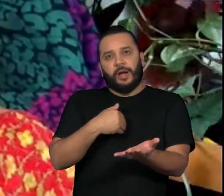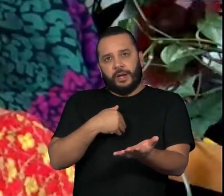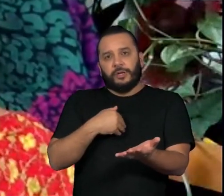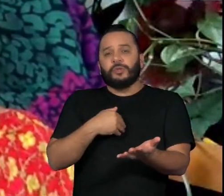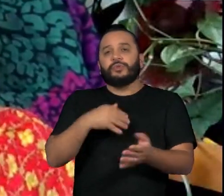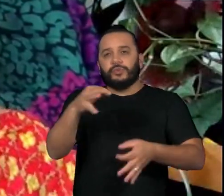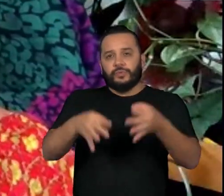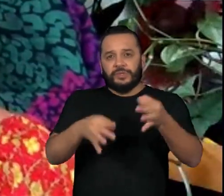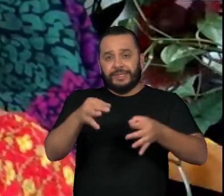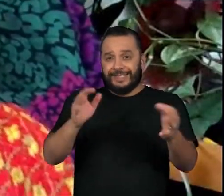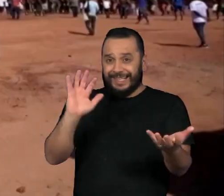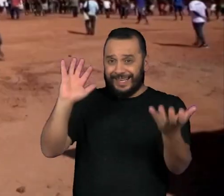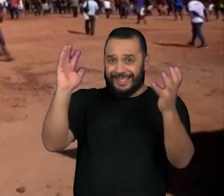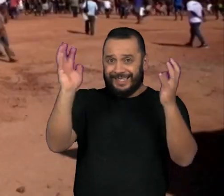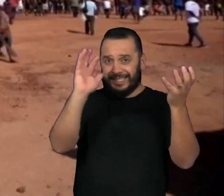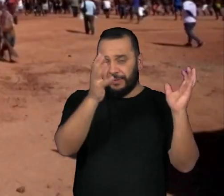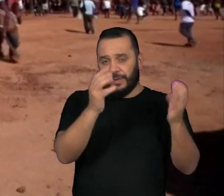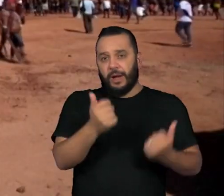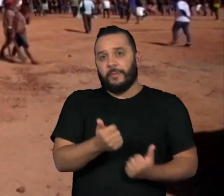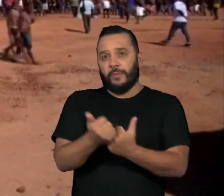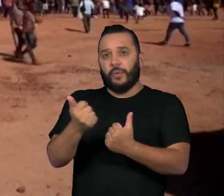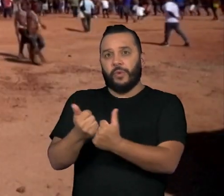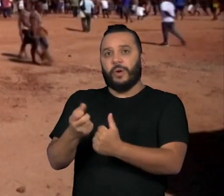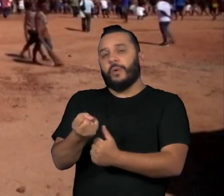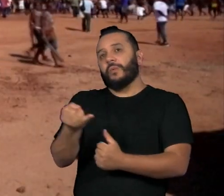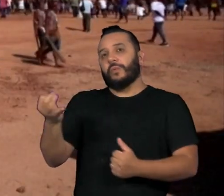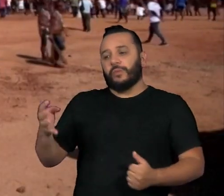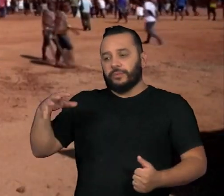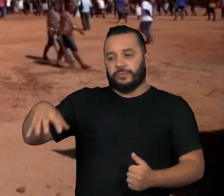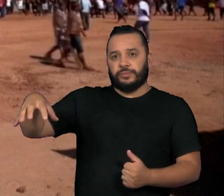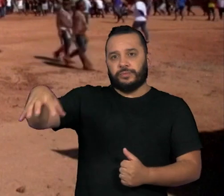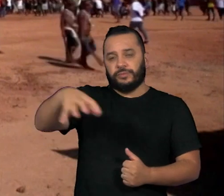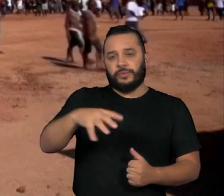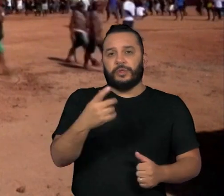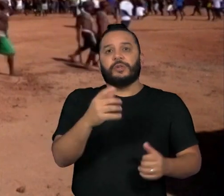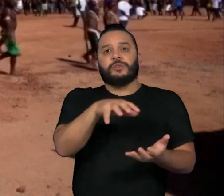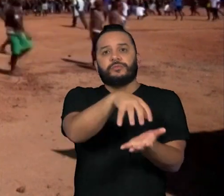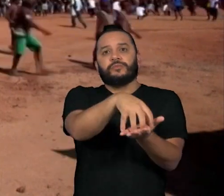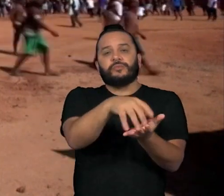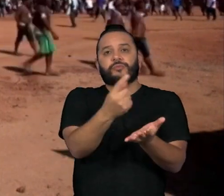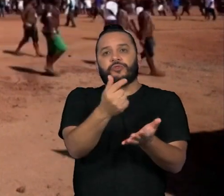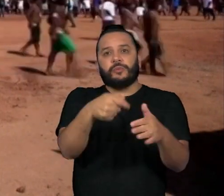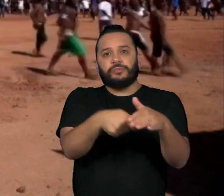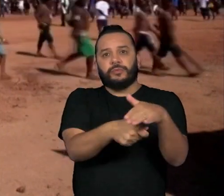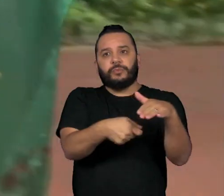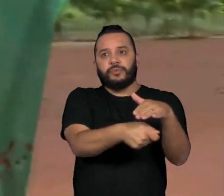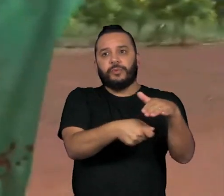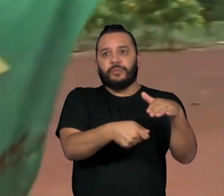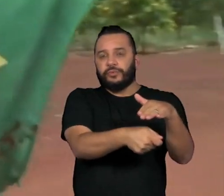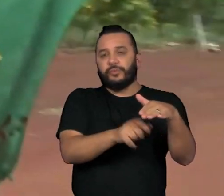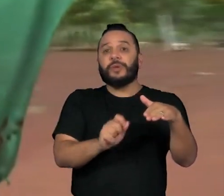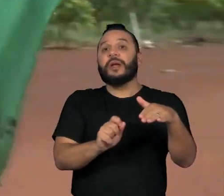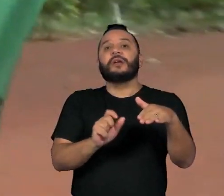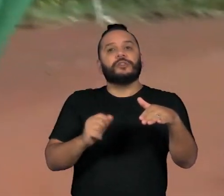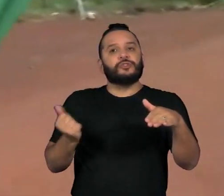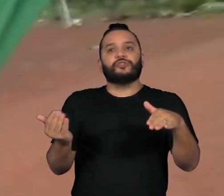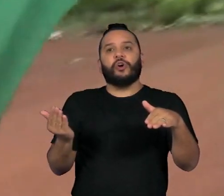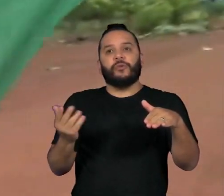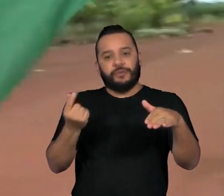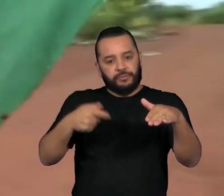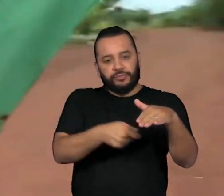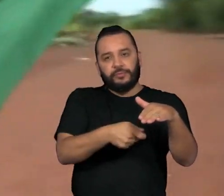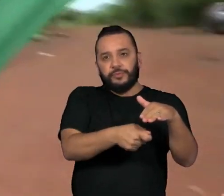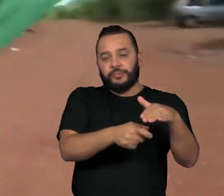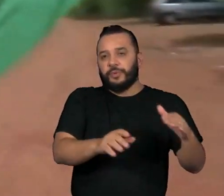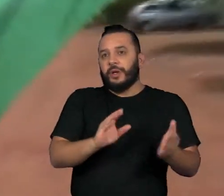algumas organizações filantrópicas. E a ideia é que seja um fundo totalmente gerido por jovens e que chegue nos